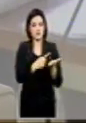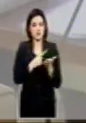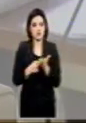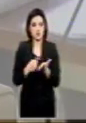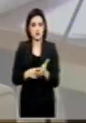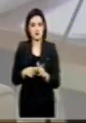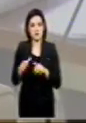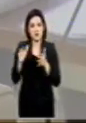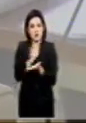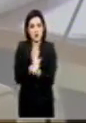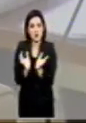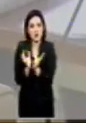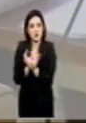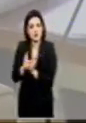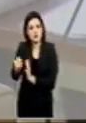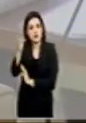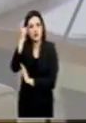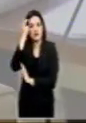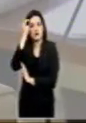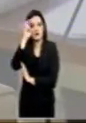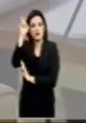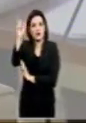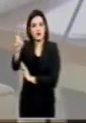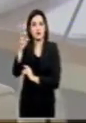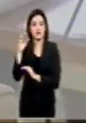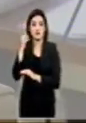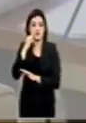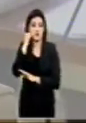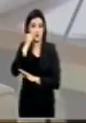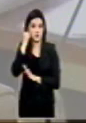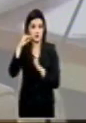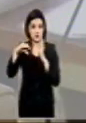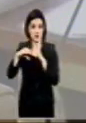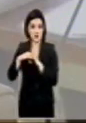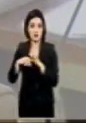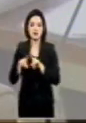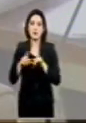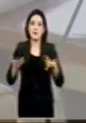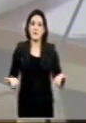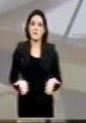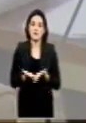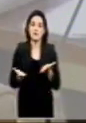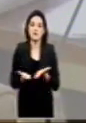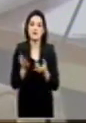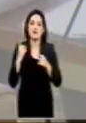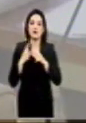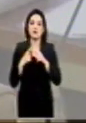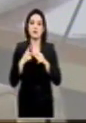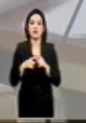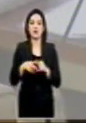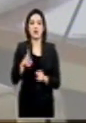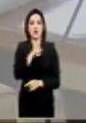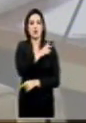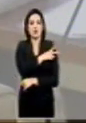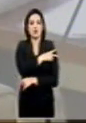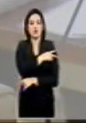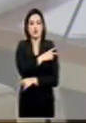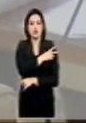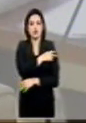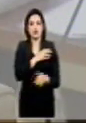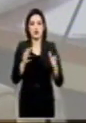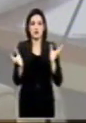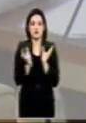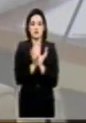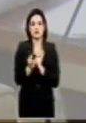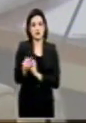para a Coordenação de Polícia e Investigação teria sido motivada pelo fato de que o chefe de Serviço de Inteligência não